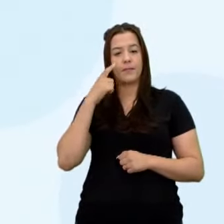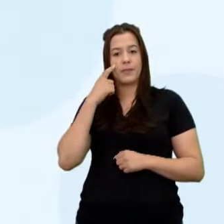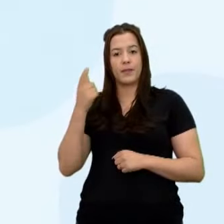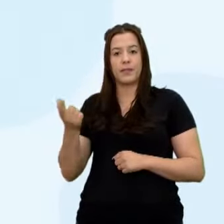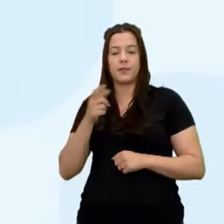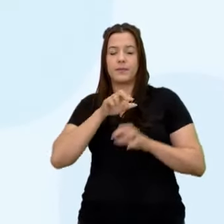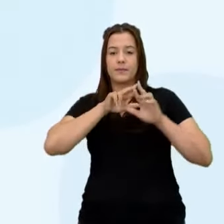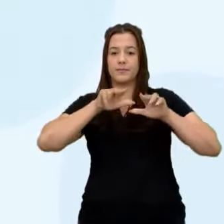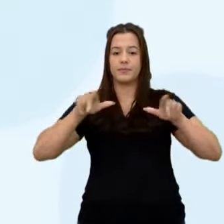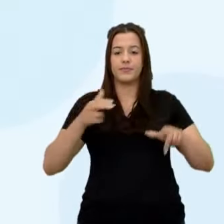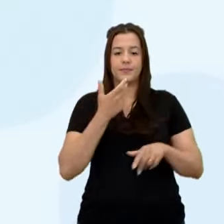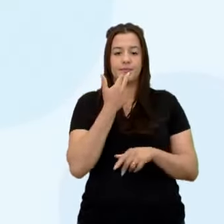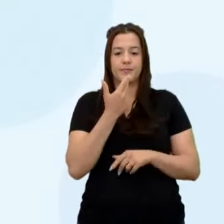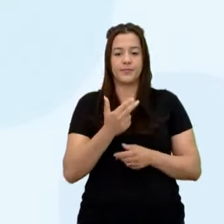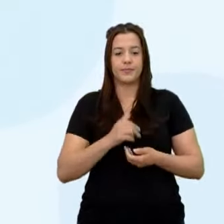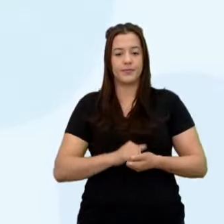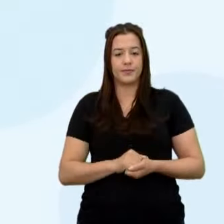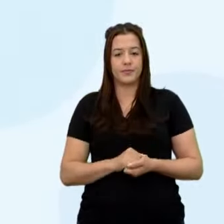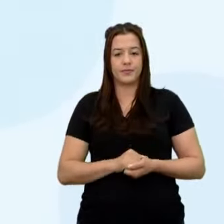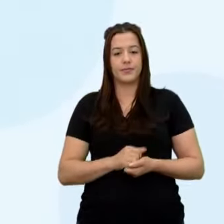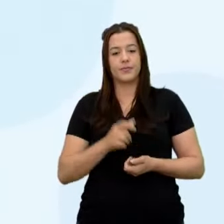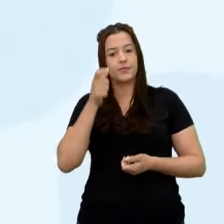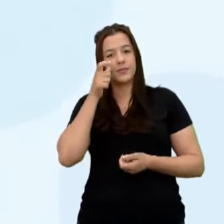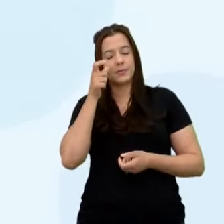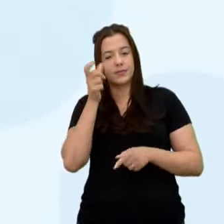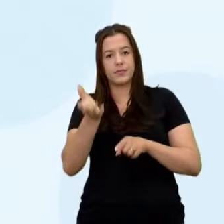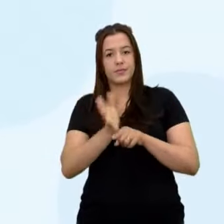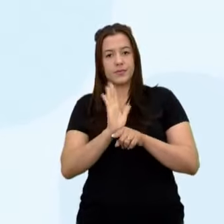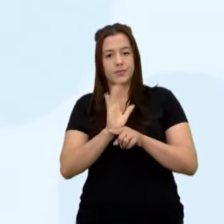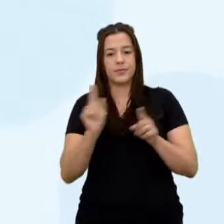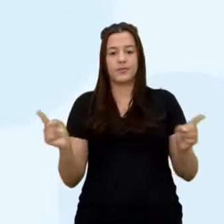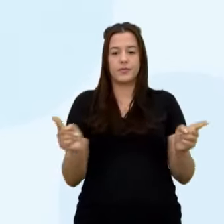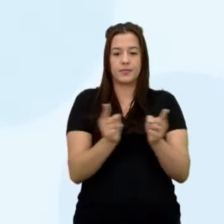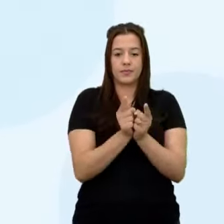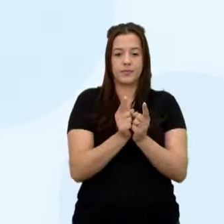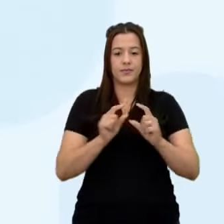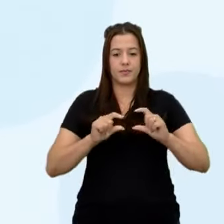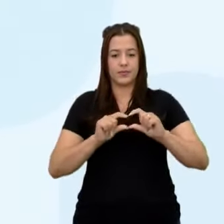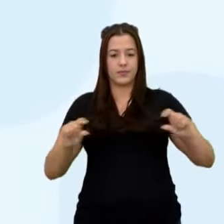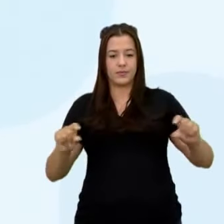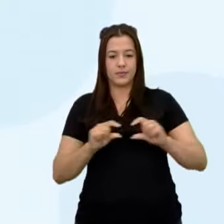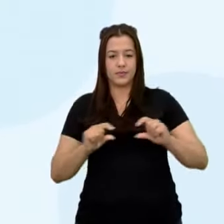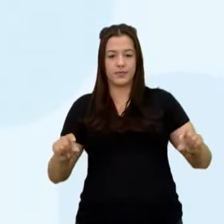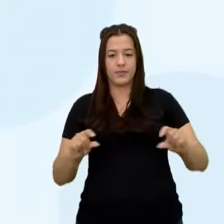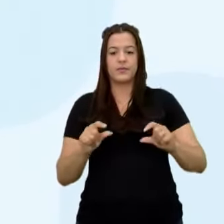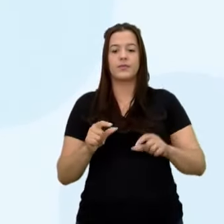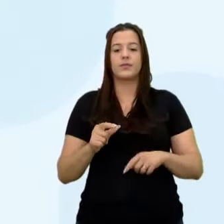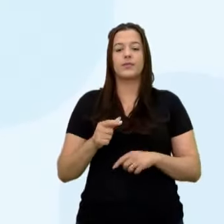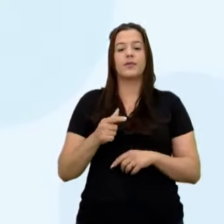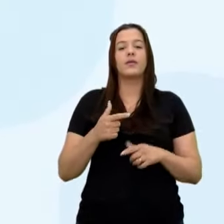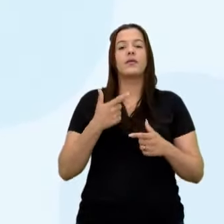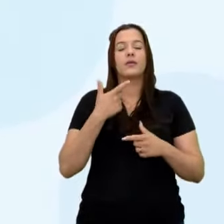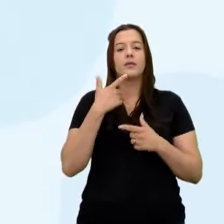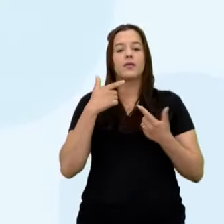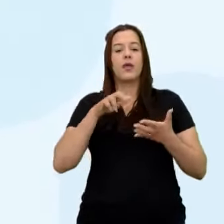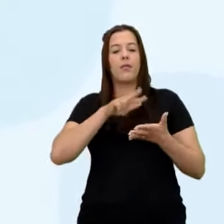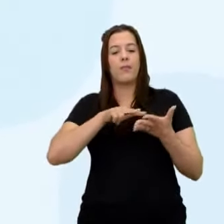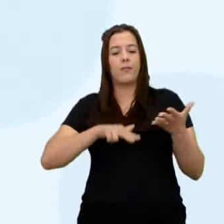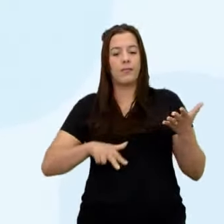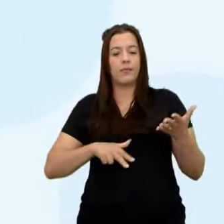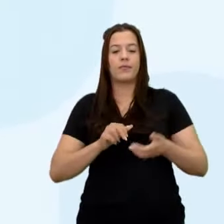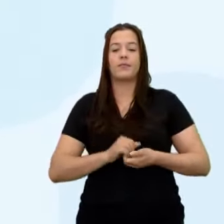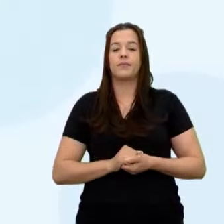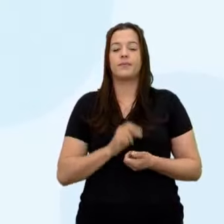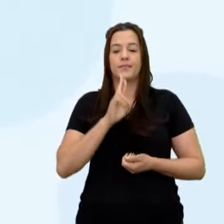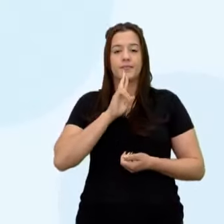English and answer a question about it. Assistir a um vídeo curto com legendas em inglês e responder a questões sobre ele. And identify